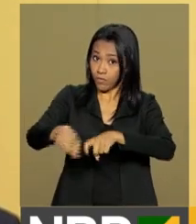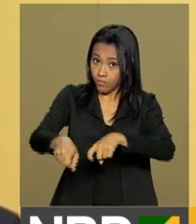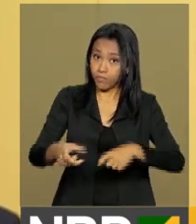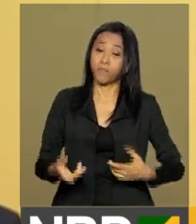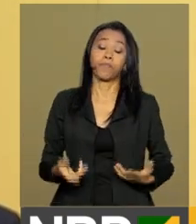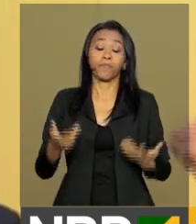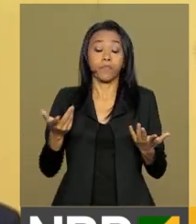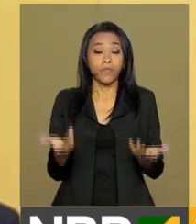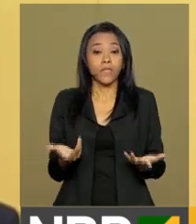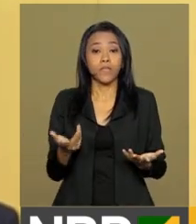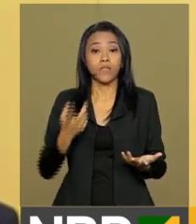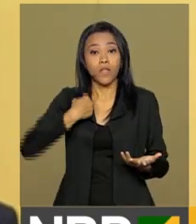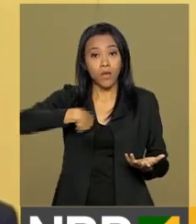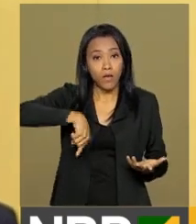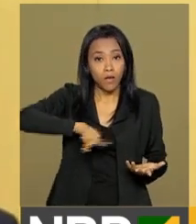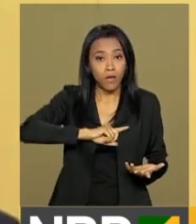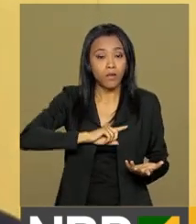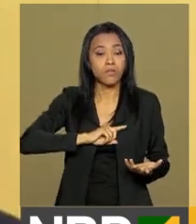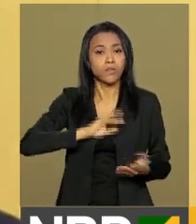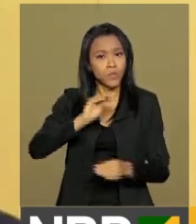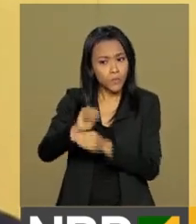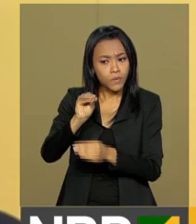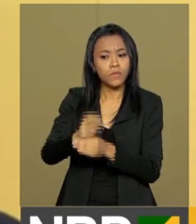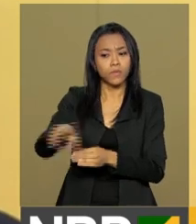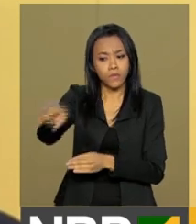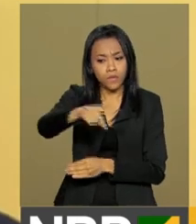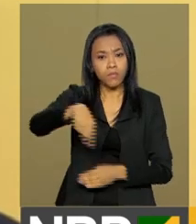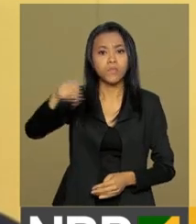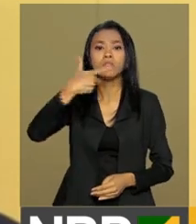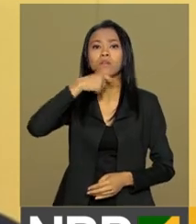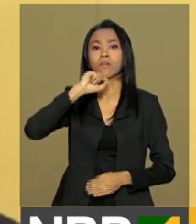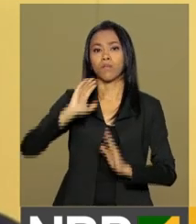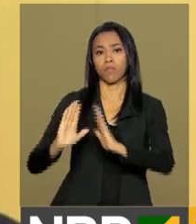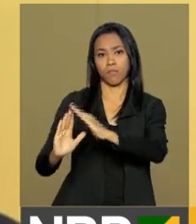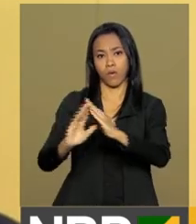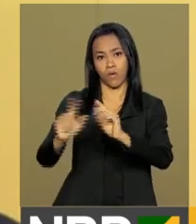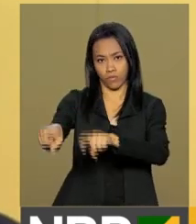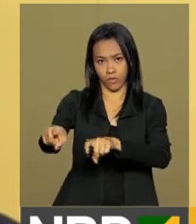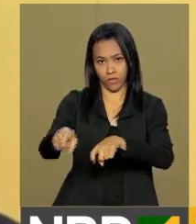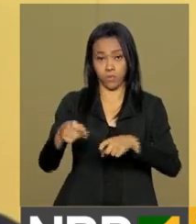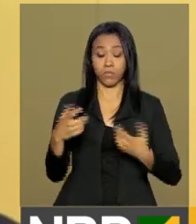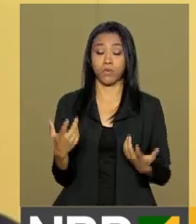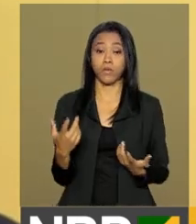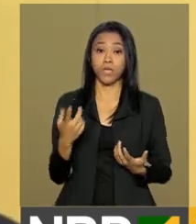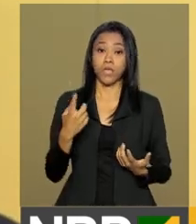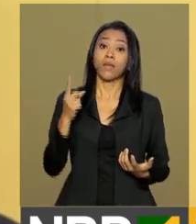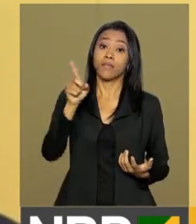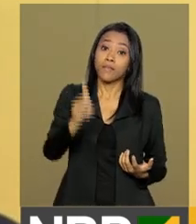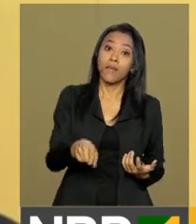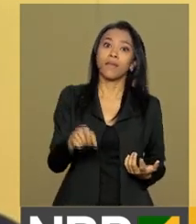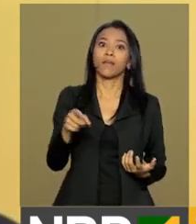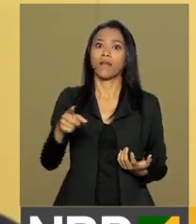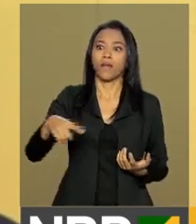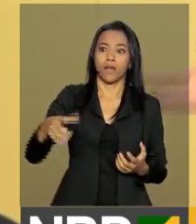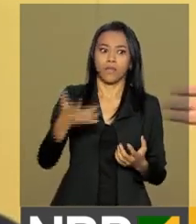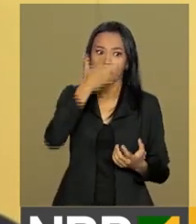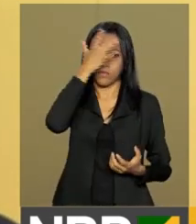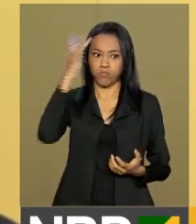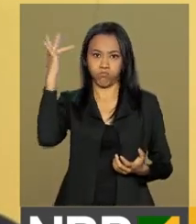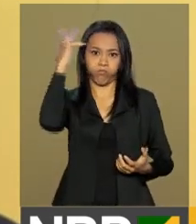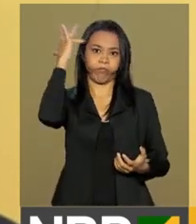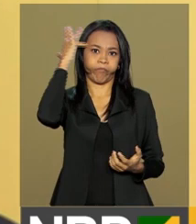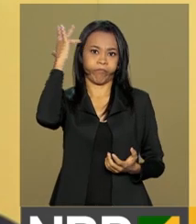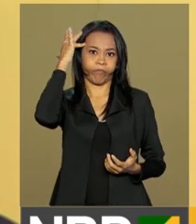Ou seja, nós cuidamos dos produtores rurais, e dos produtores rurais, incluídos os grandes produtores e